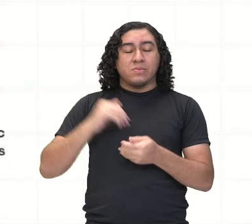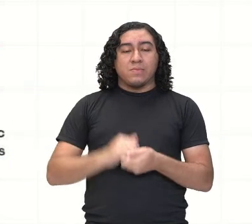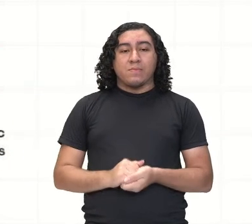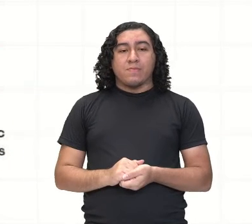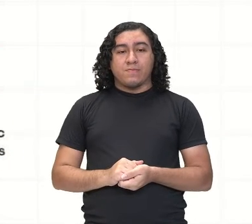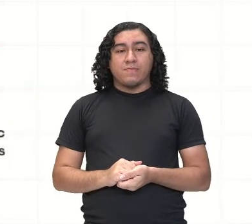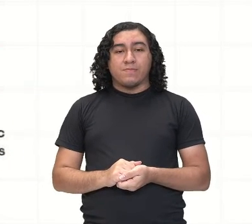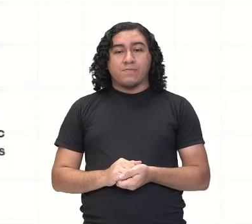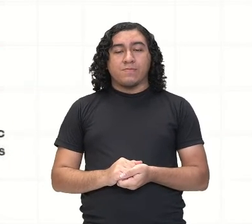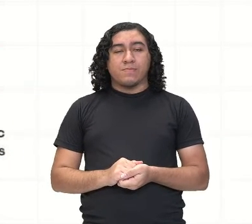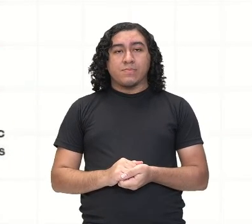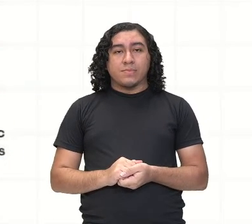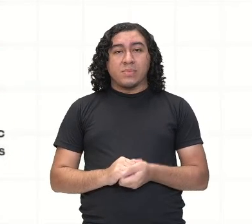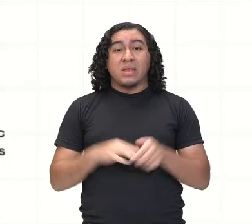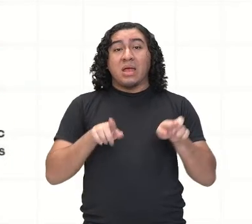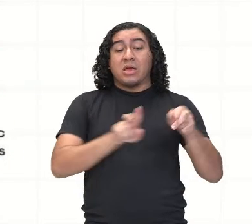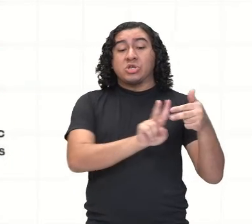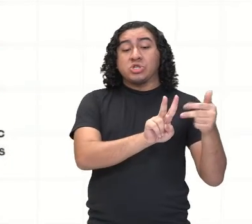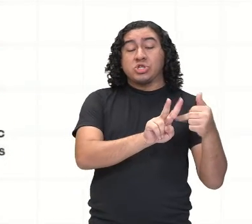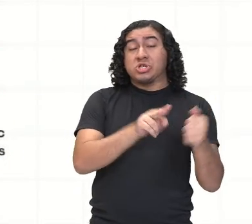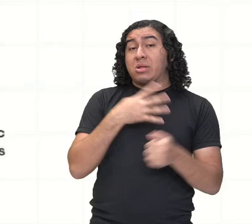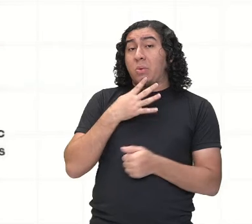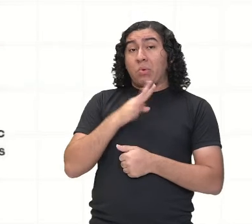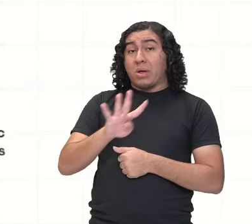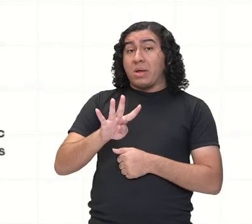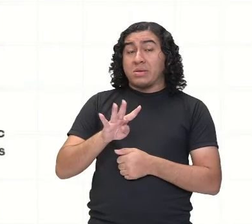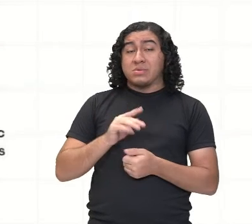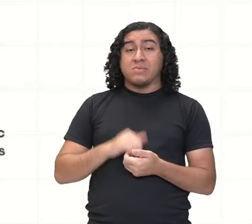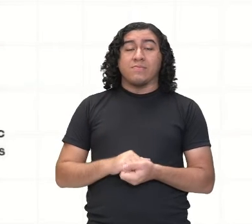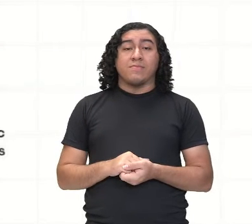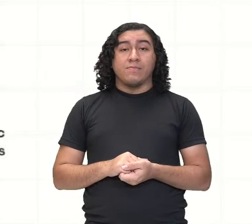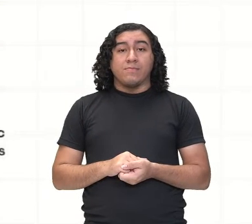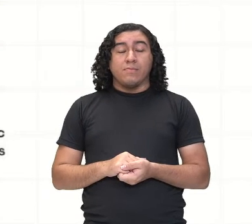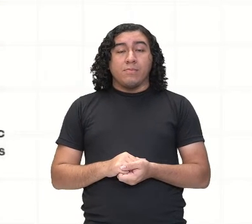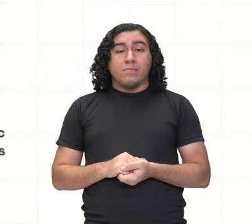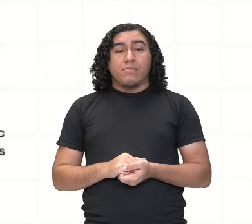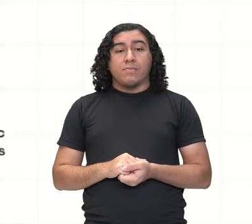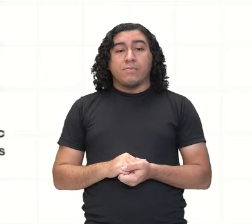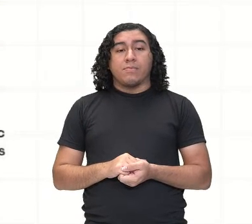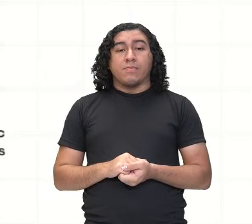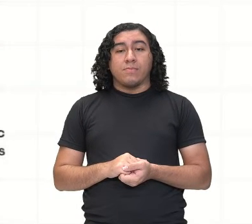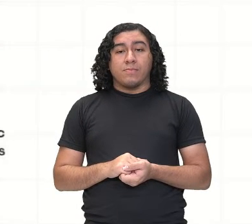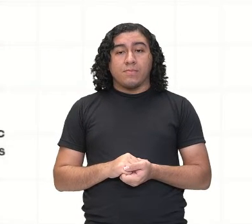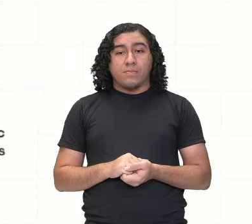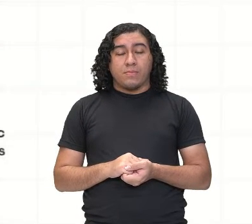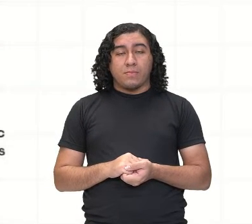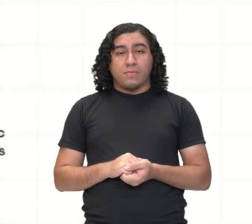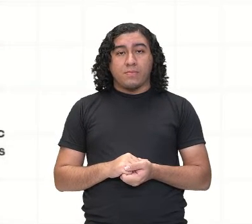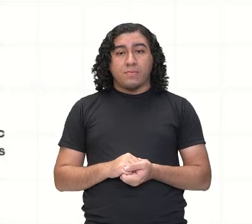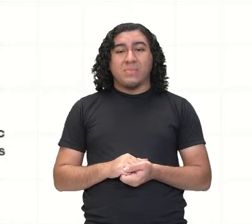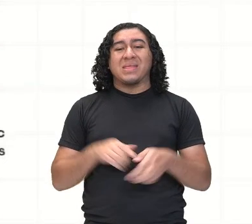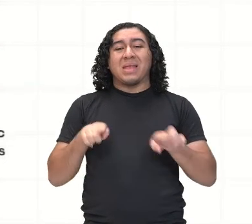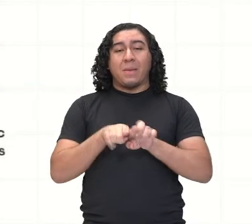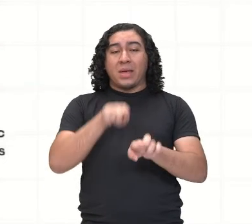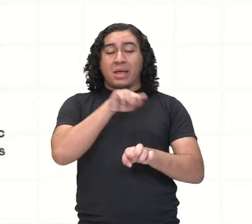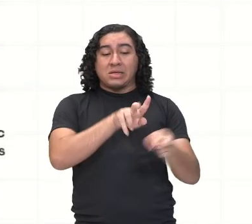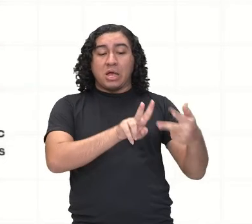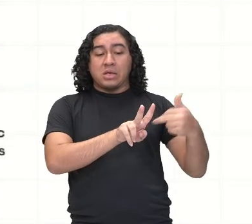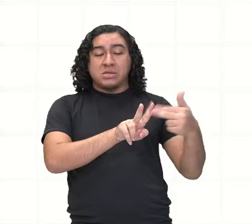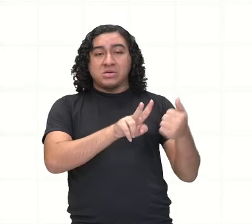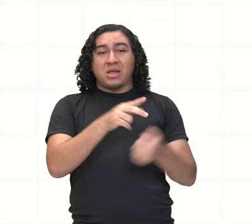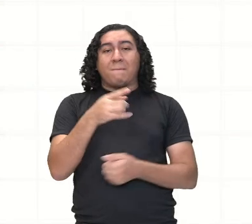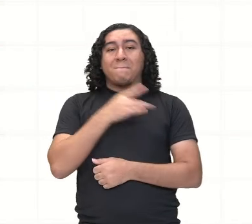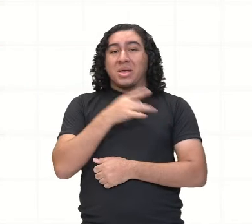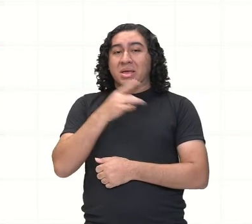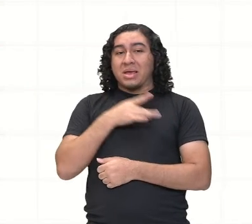era algo desconhecido pelos indígenas, o que também lhes causava esse temor em